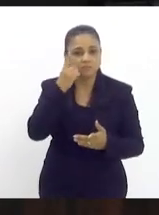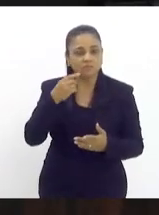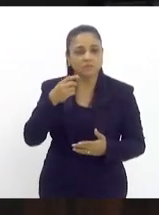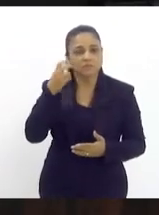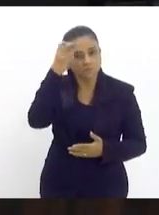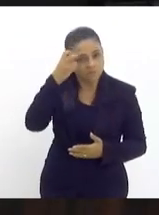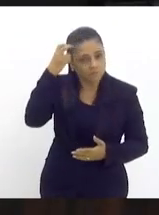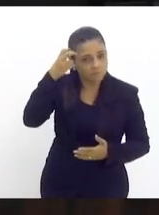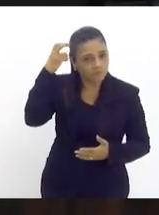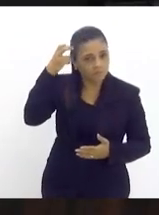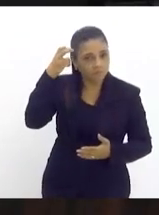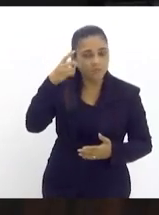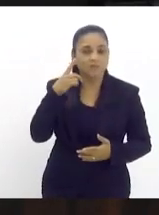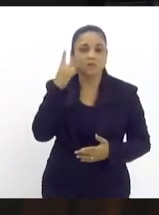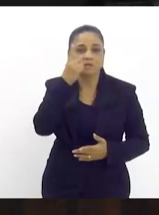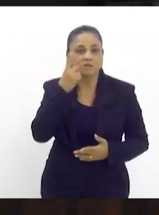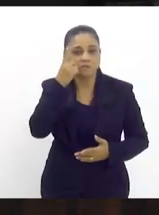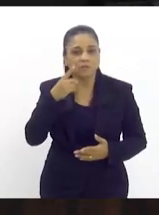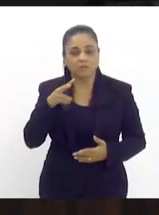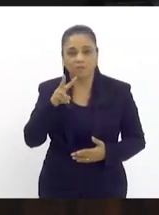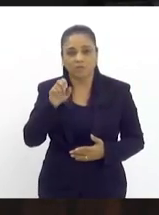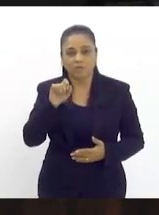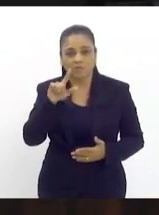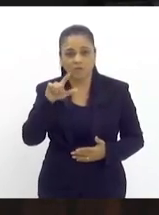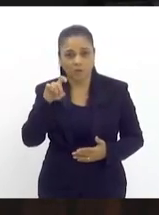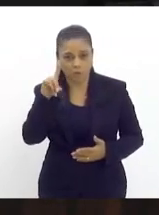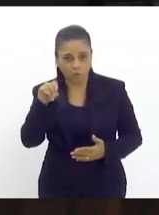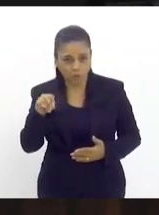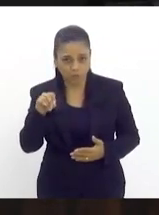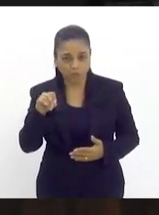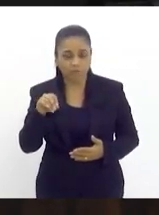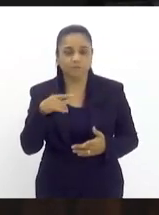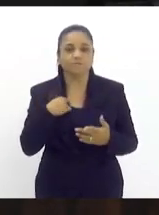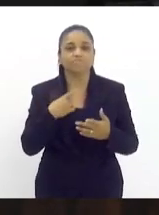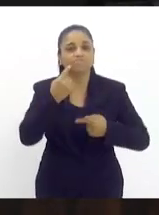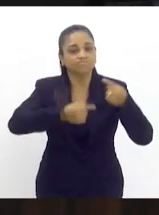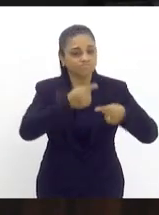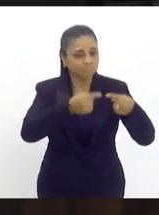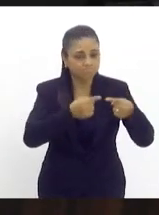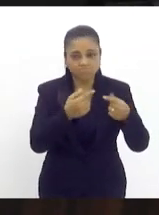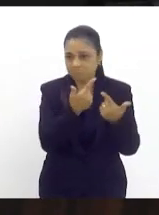Lima e deputado Valdo Ceasa em discussão